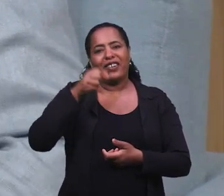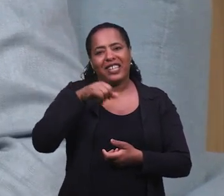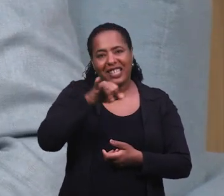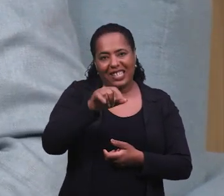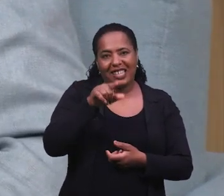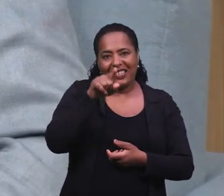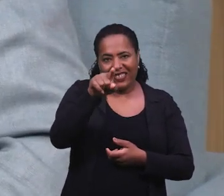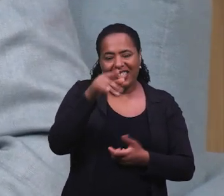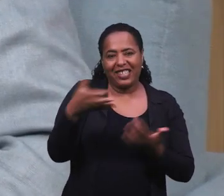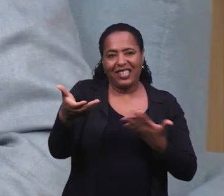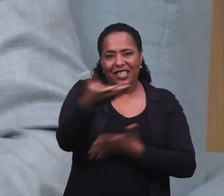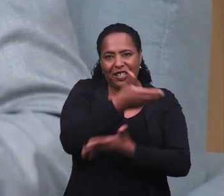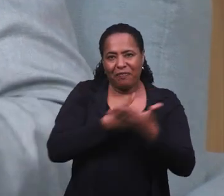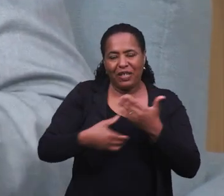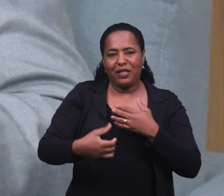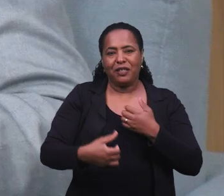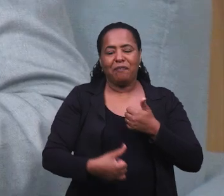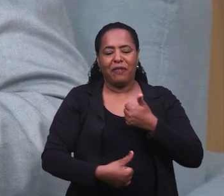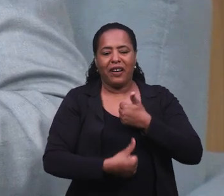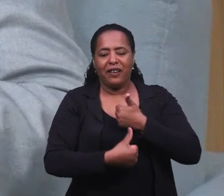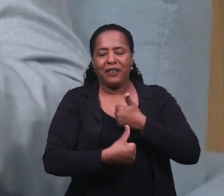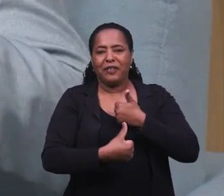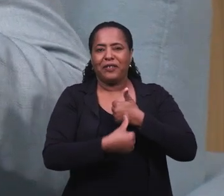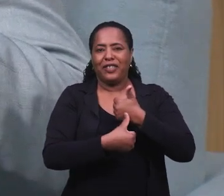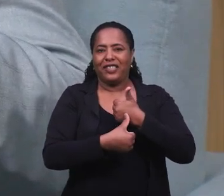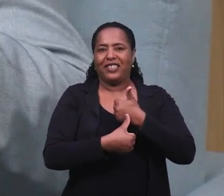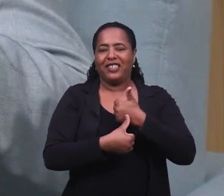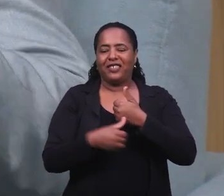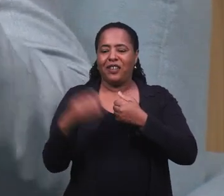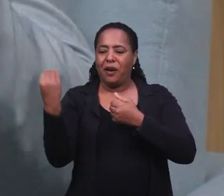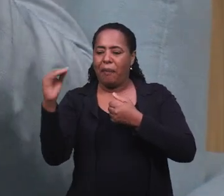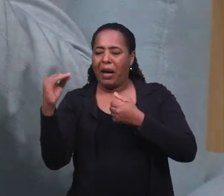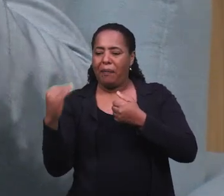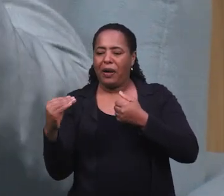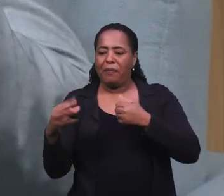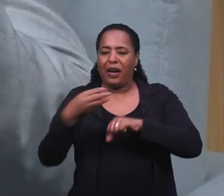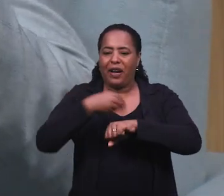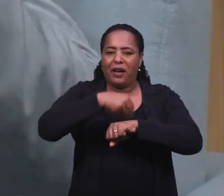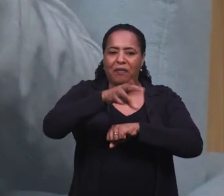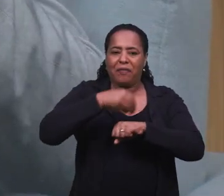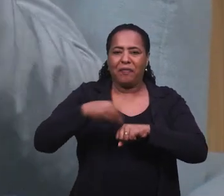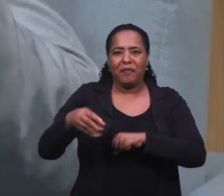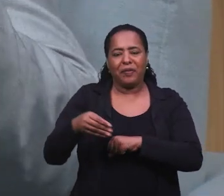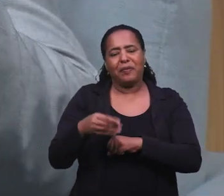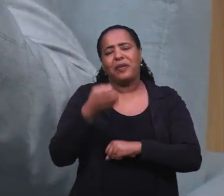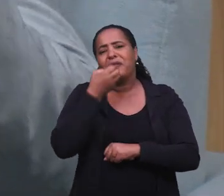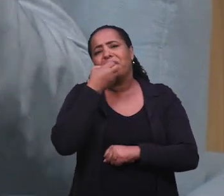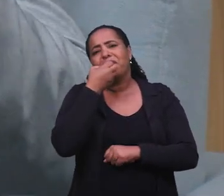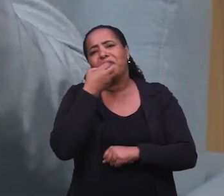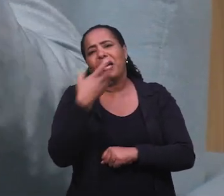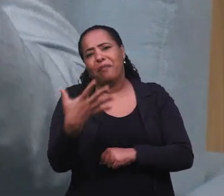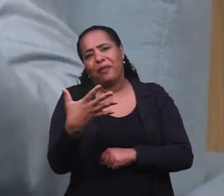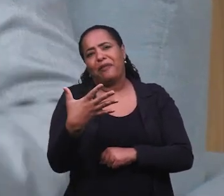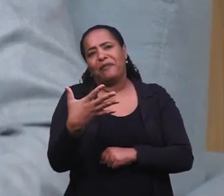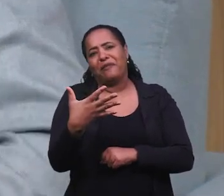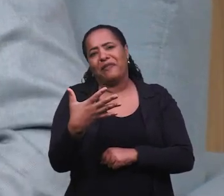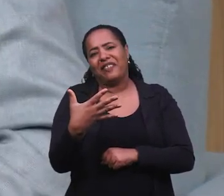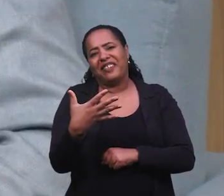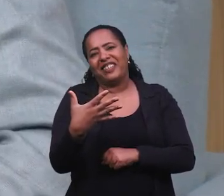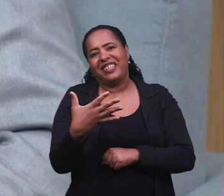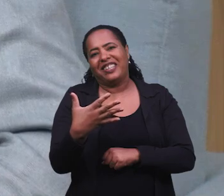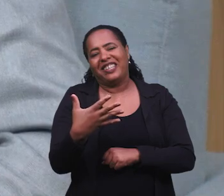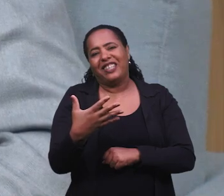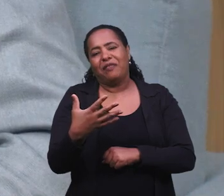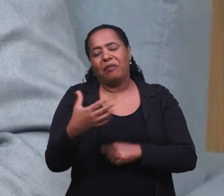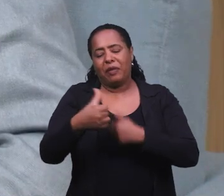sua participação. Ainda melhor se você participar curtindo, comentando e compartilhando.